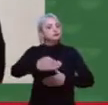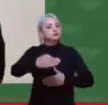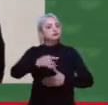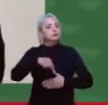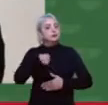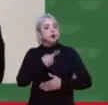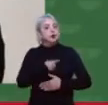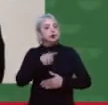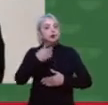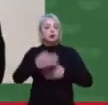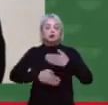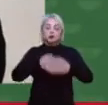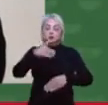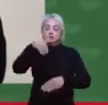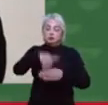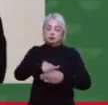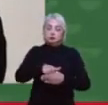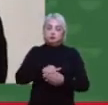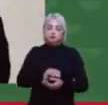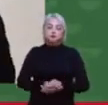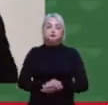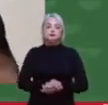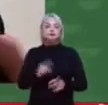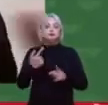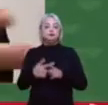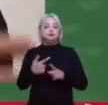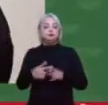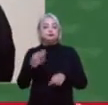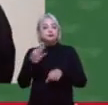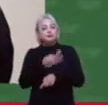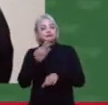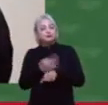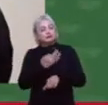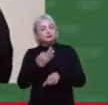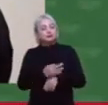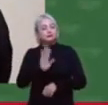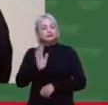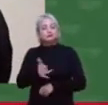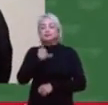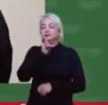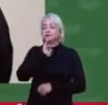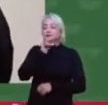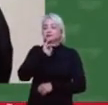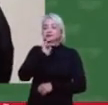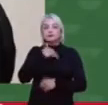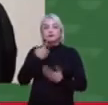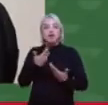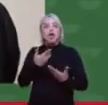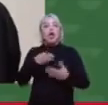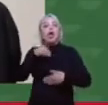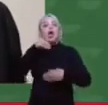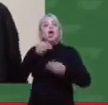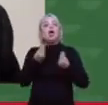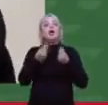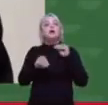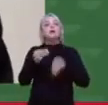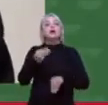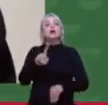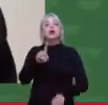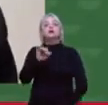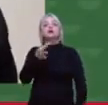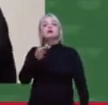do nosso processo eleitoral. Porque tentaram já, por exemplo, implantar o distritão. Era uma